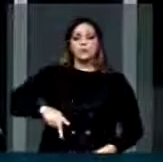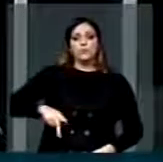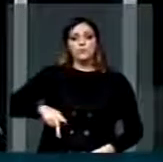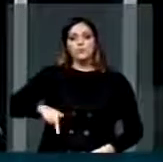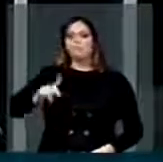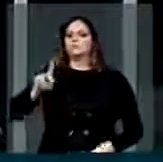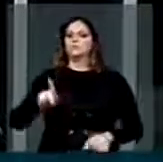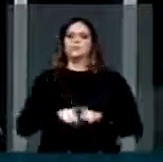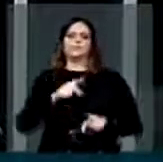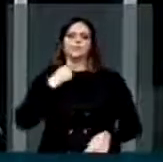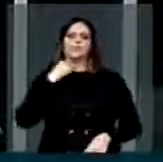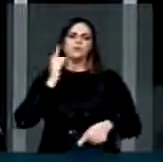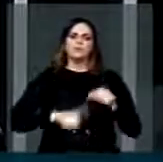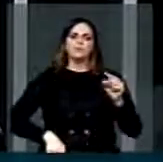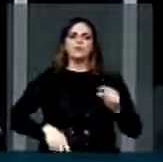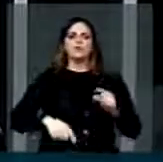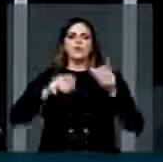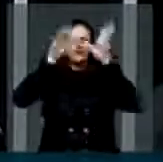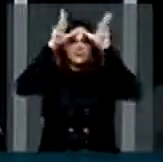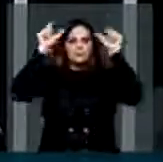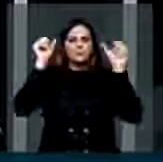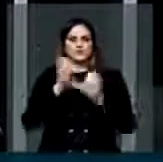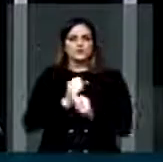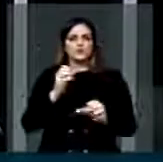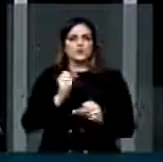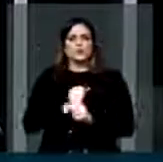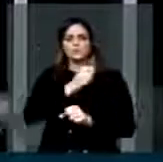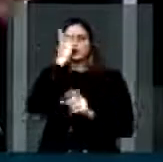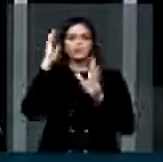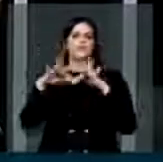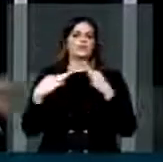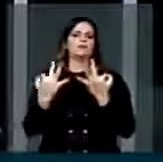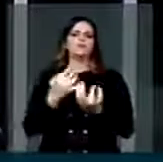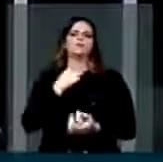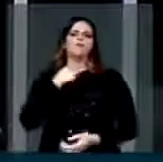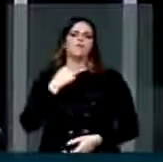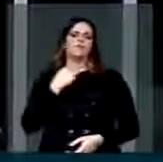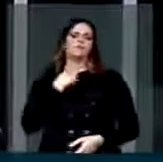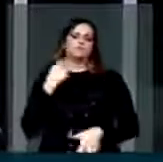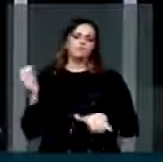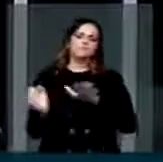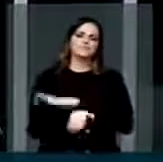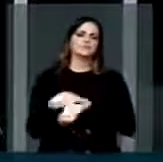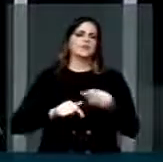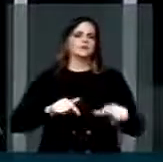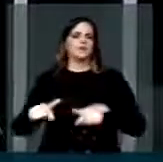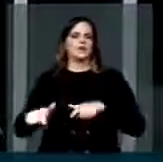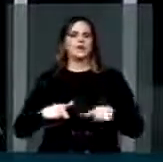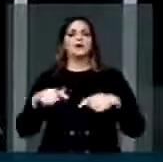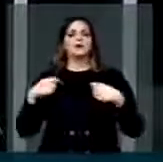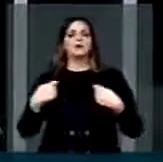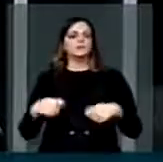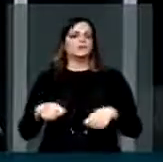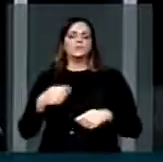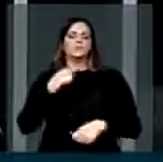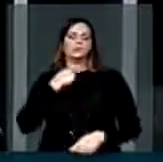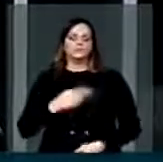de membros dos tribunais de contas dos Estados e da União, deles serem